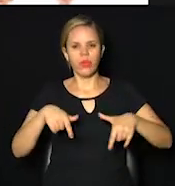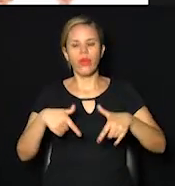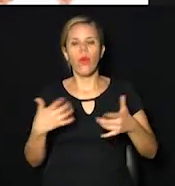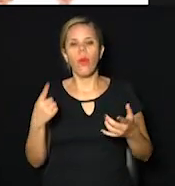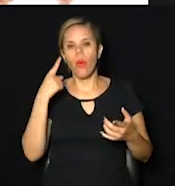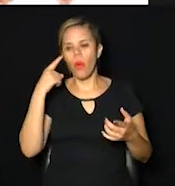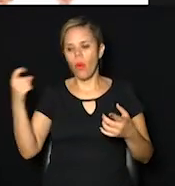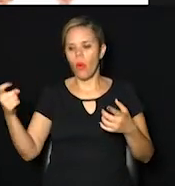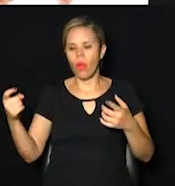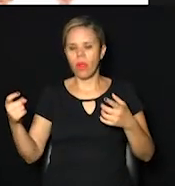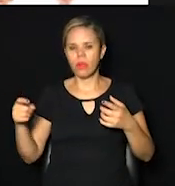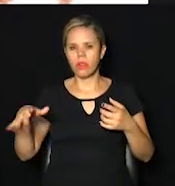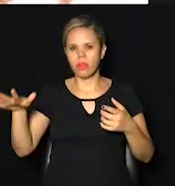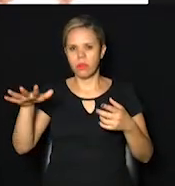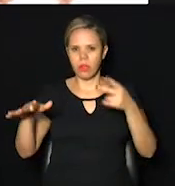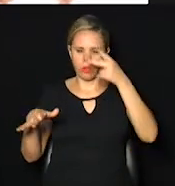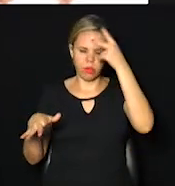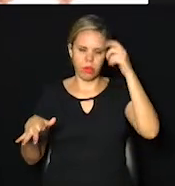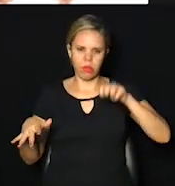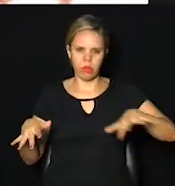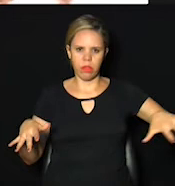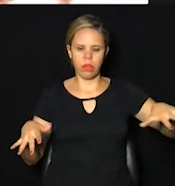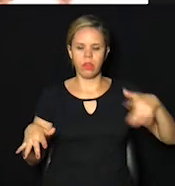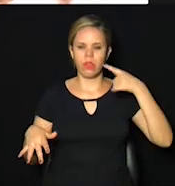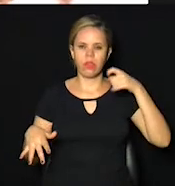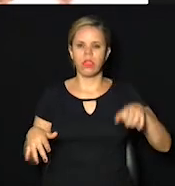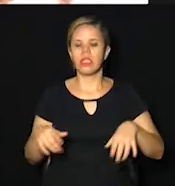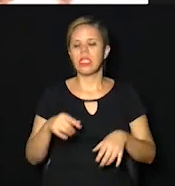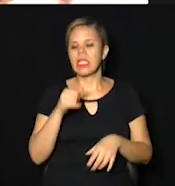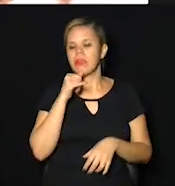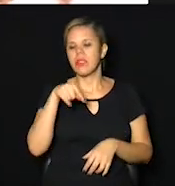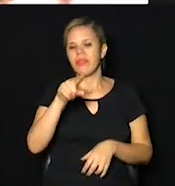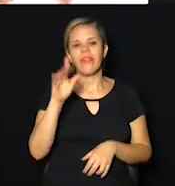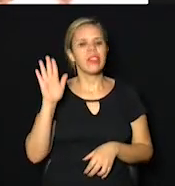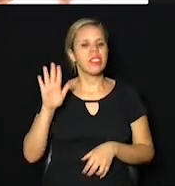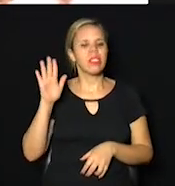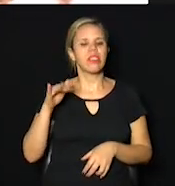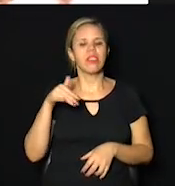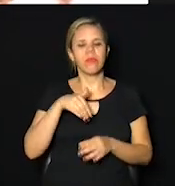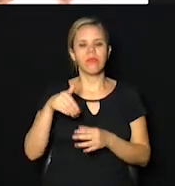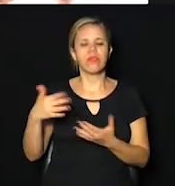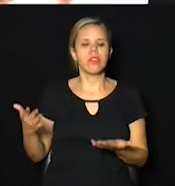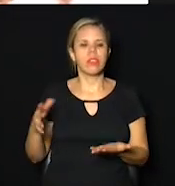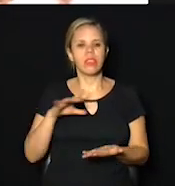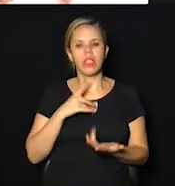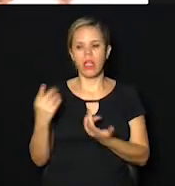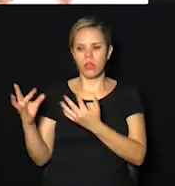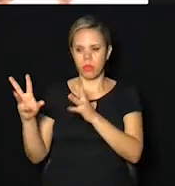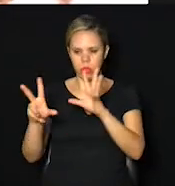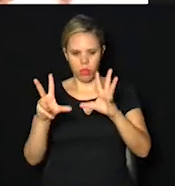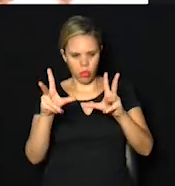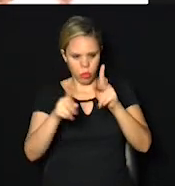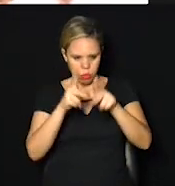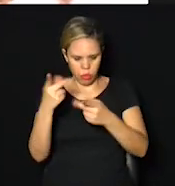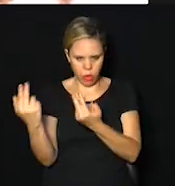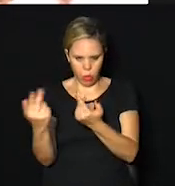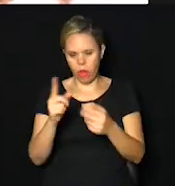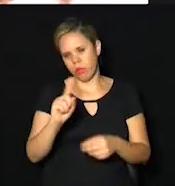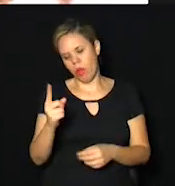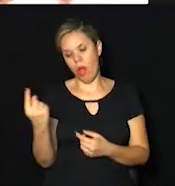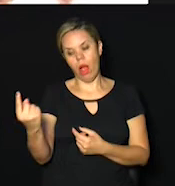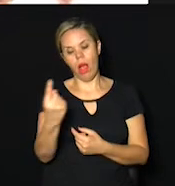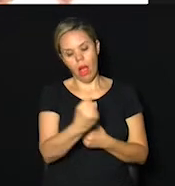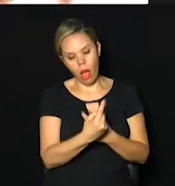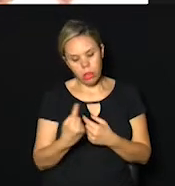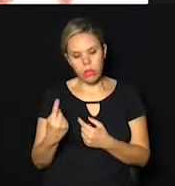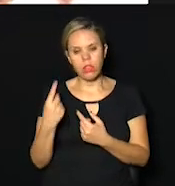que ela tem. Note, você vai fazer uma eleição numa cidade, né? Todo mundo é igual? Não, cada um tem seus interesses. Agora, os interesses